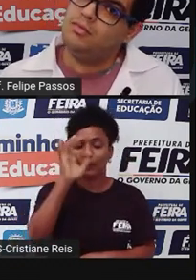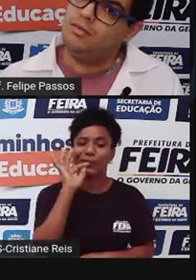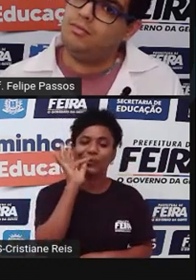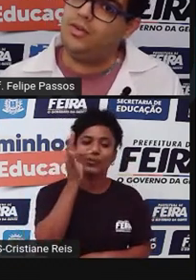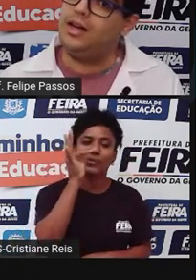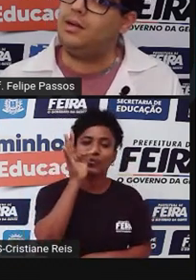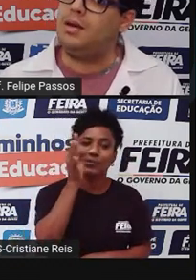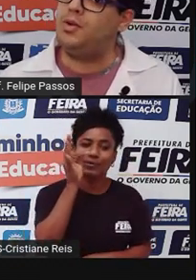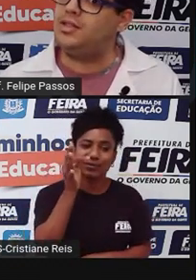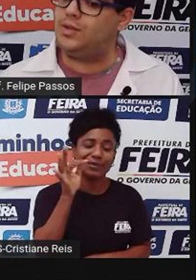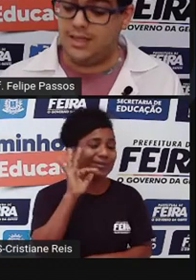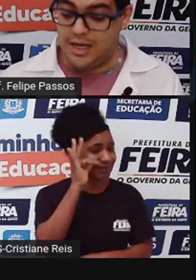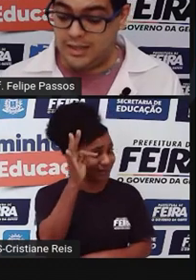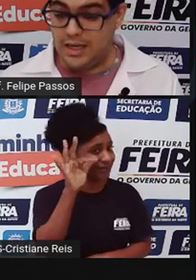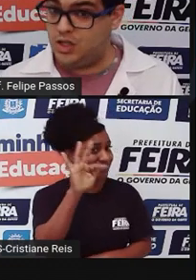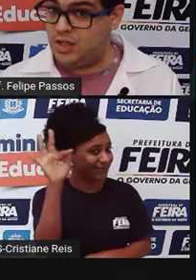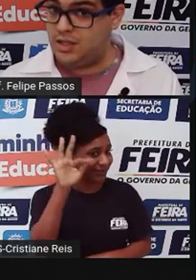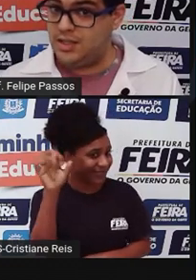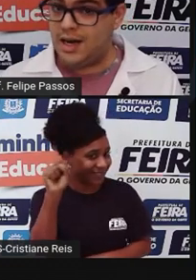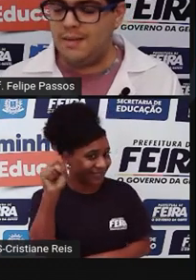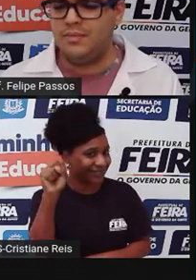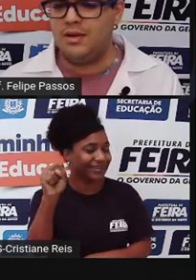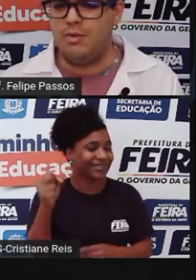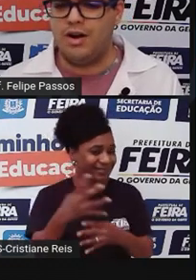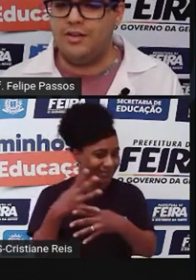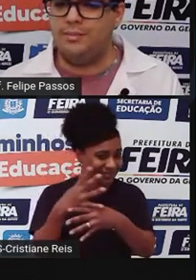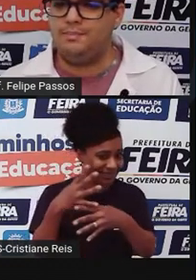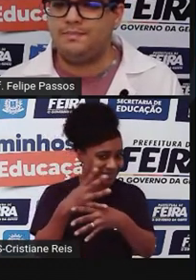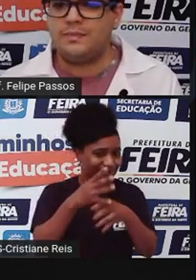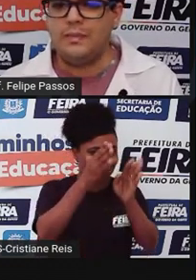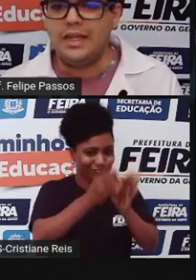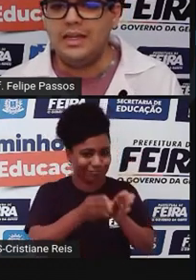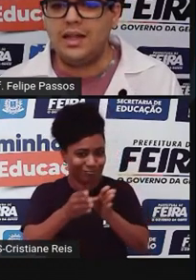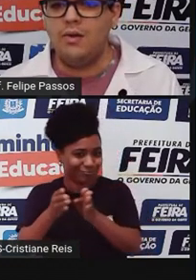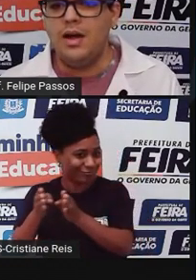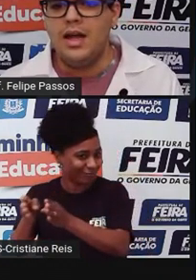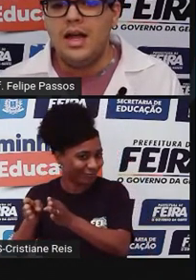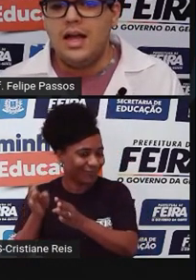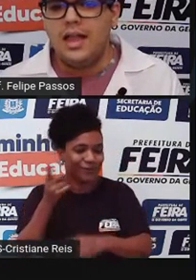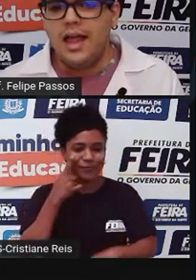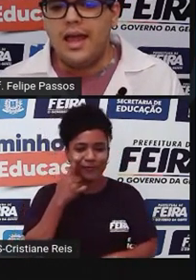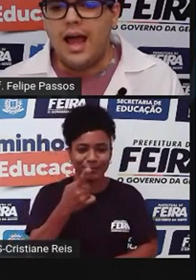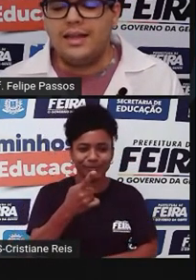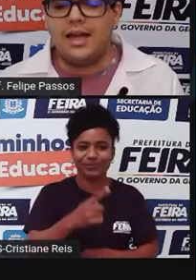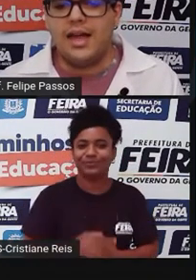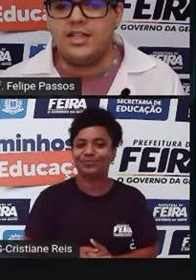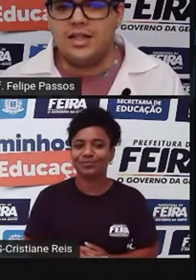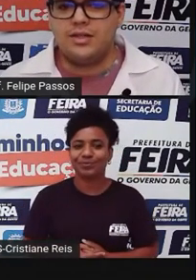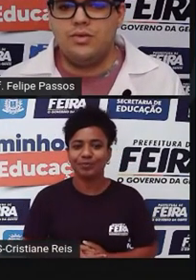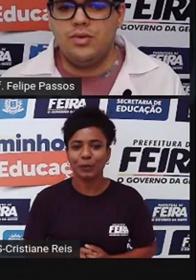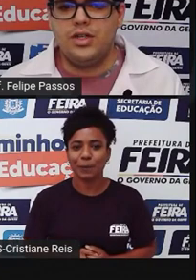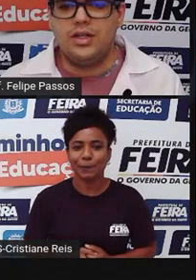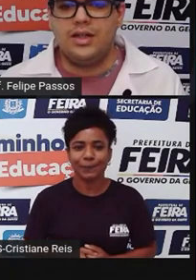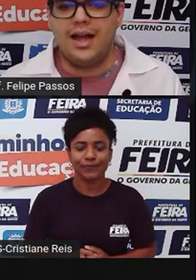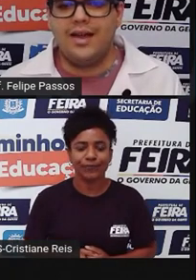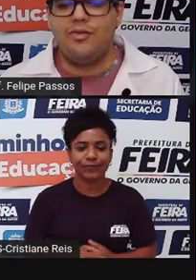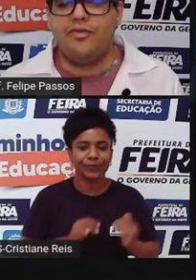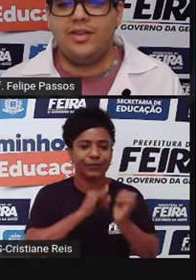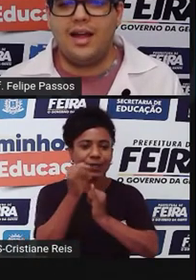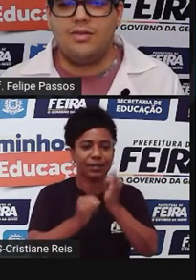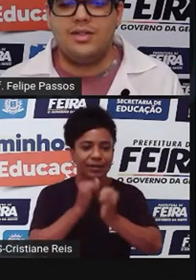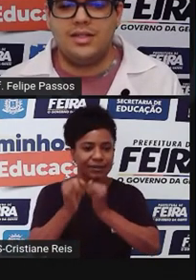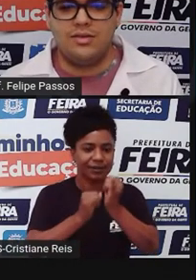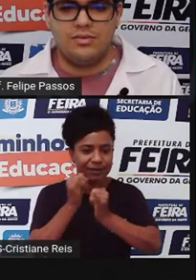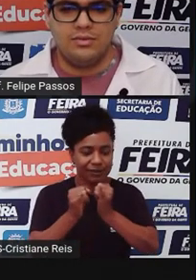futuro pela também pode ser uma cidade inteligente será bora ver então a internet ela surge